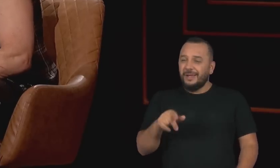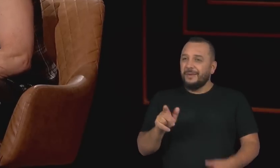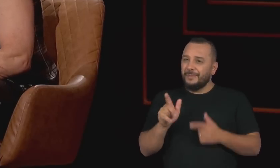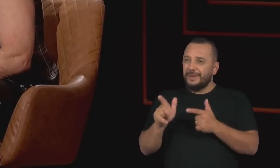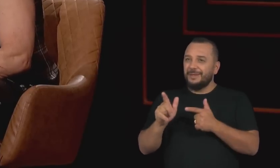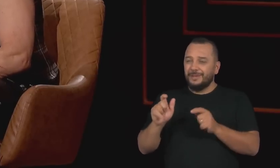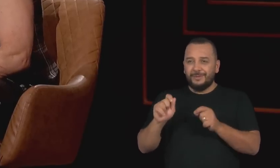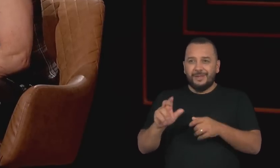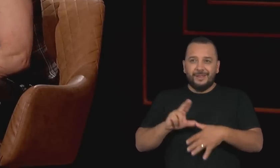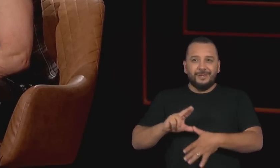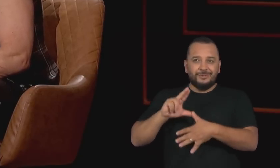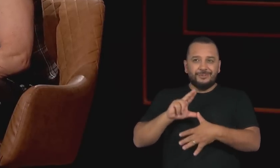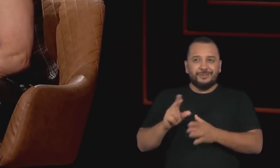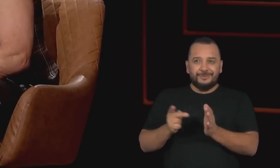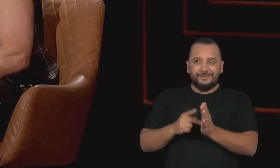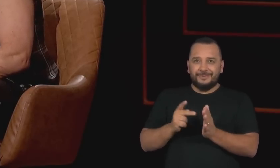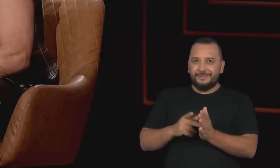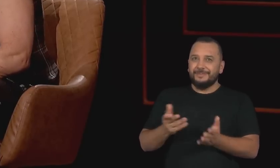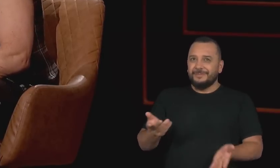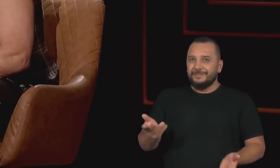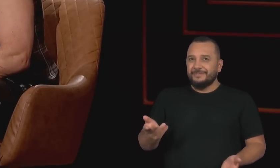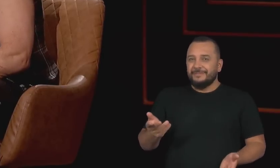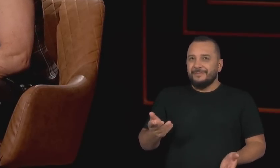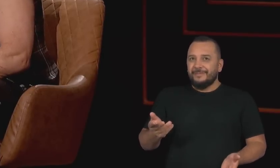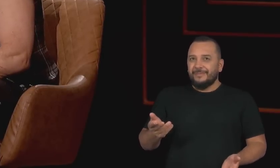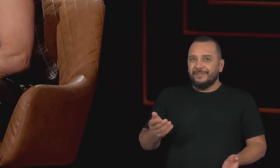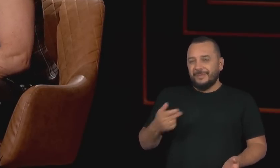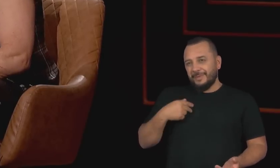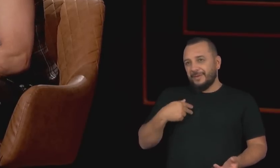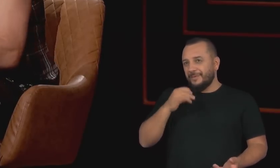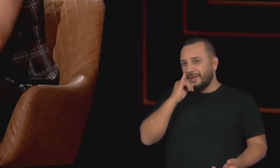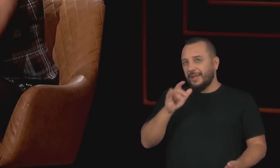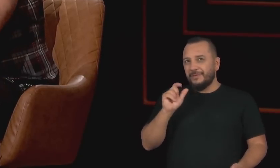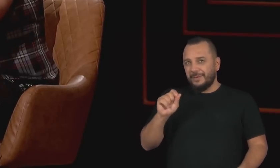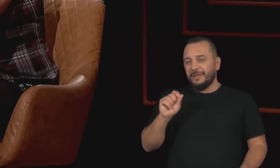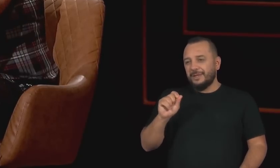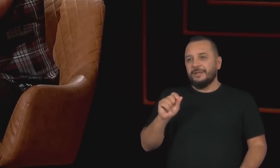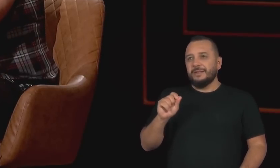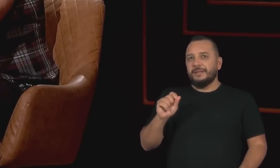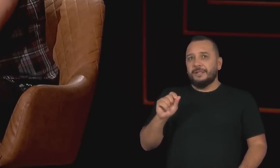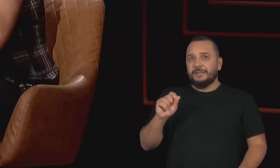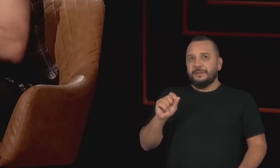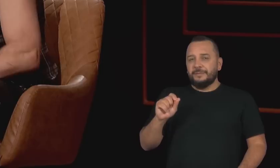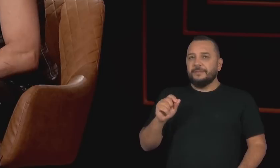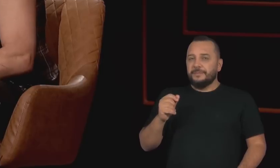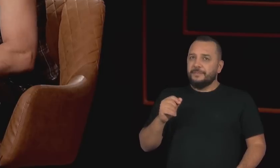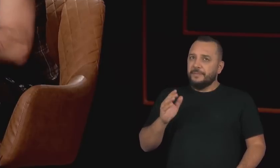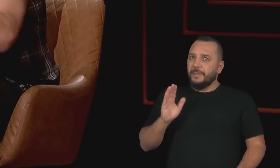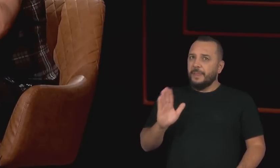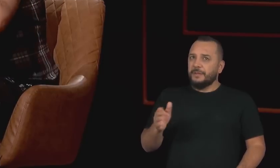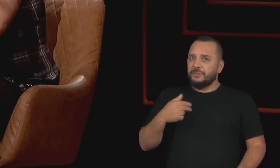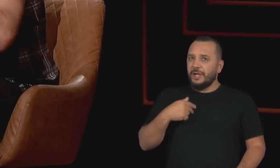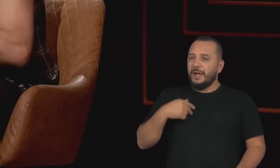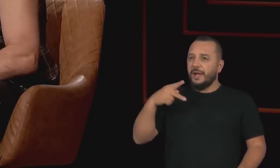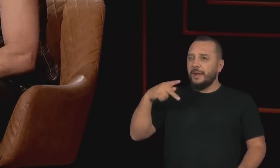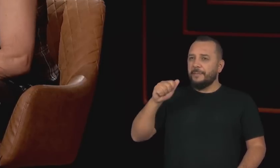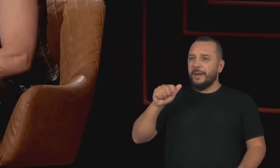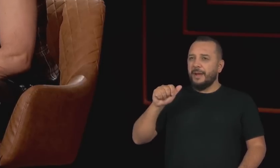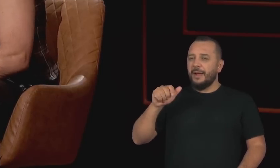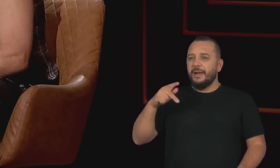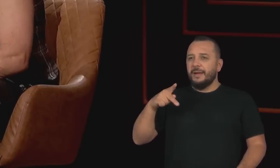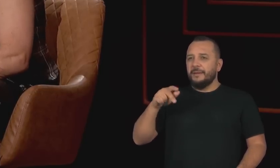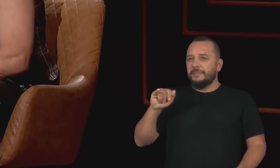latino, né? Um apelido latino, que quem falava isso era o meu síndico. Ele falava, Papito,